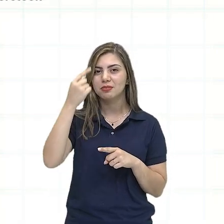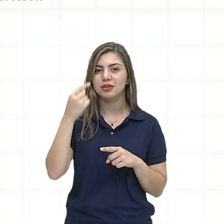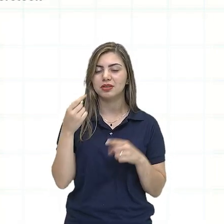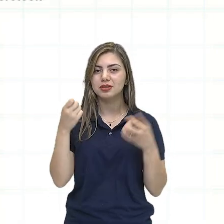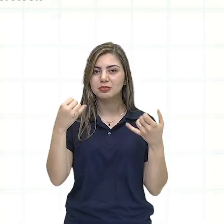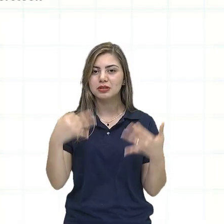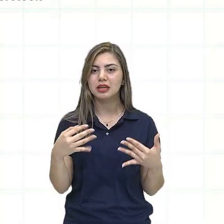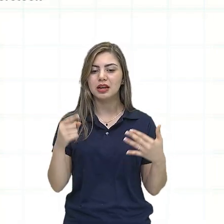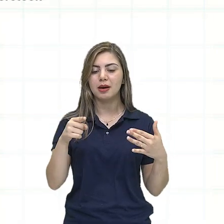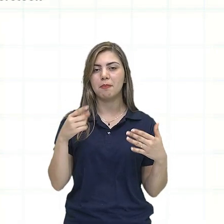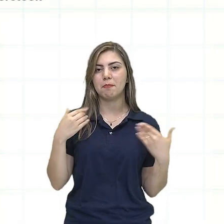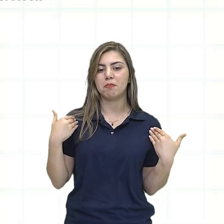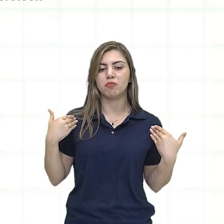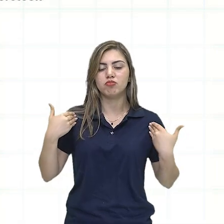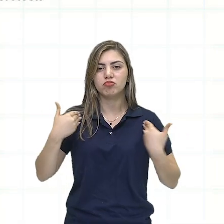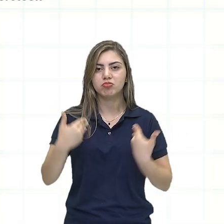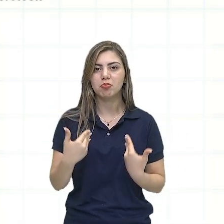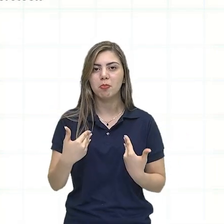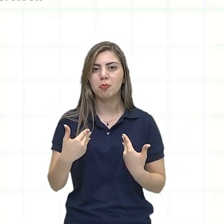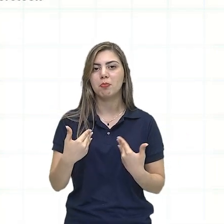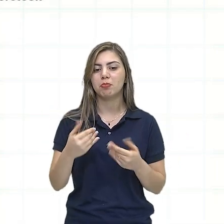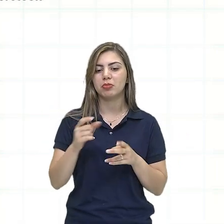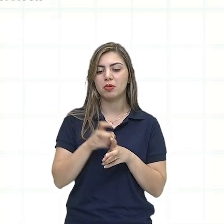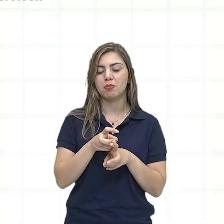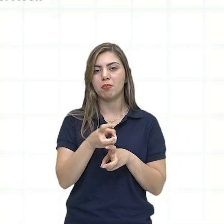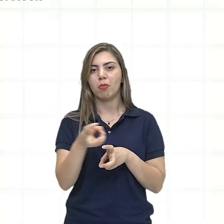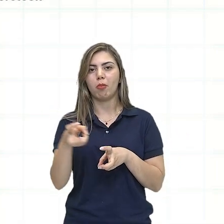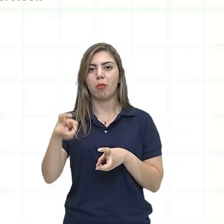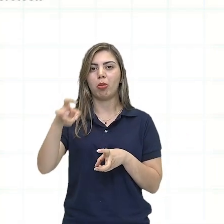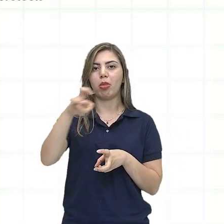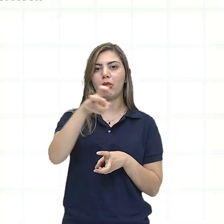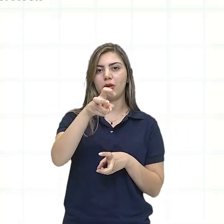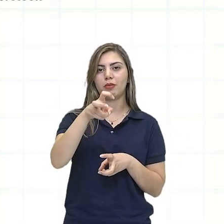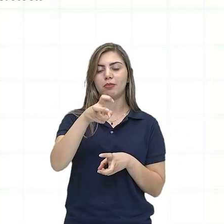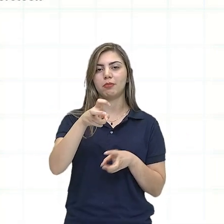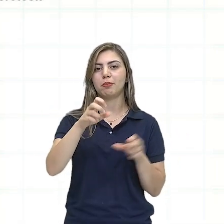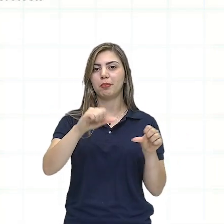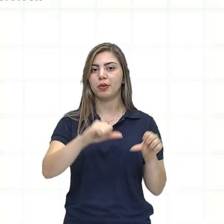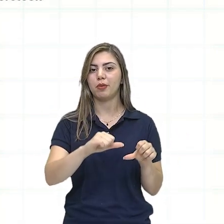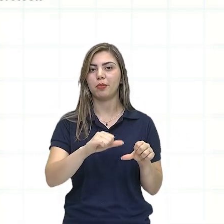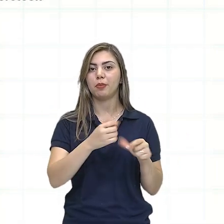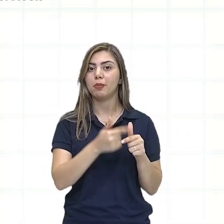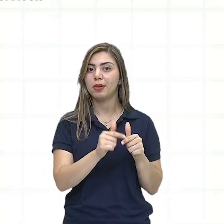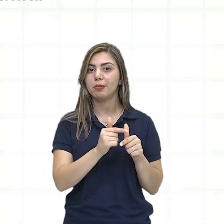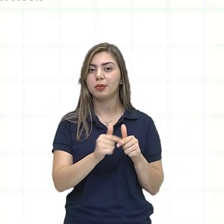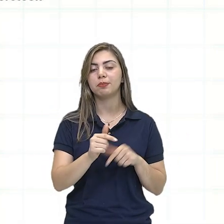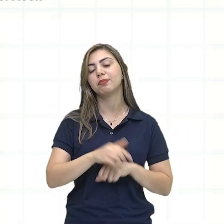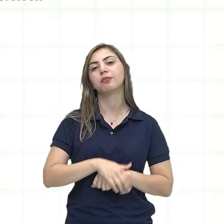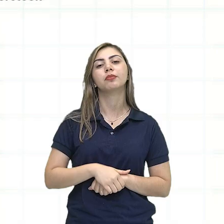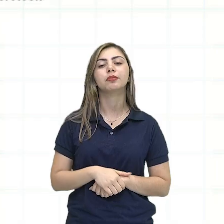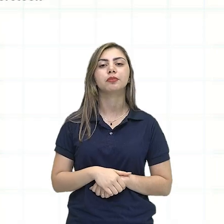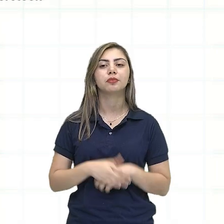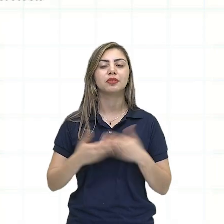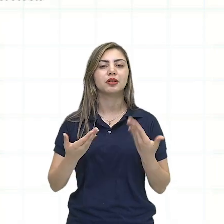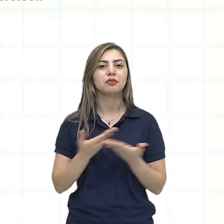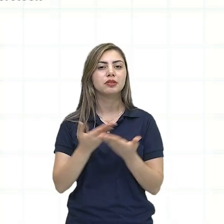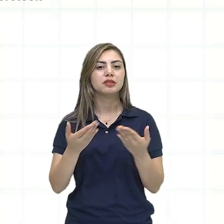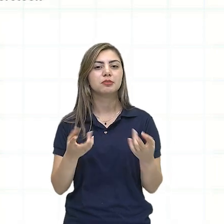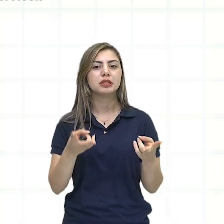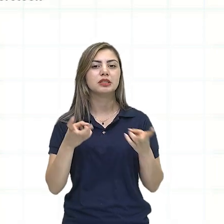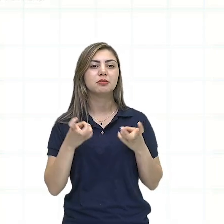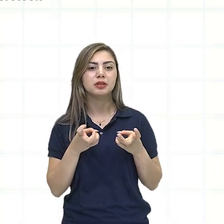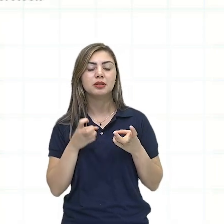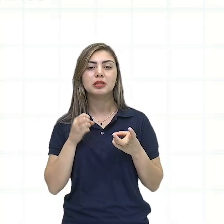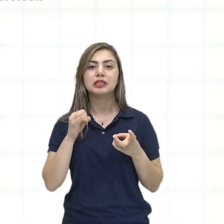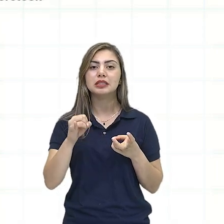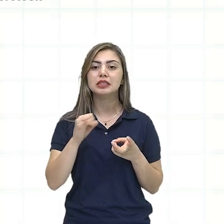curvatura torácica, tá bom? Muito bem. Vocês observaram que quando há esse aumento